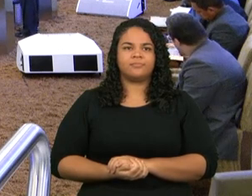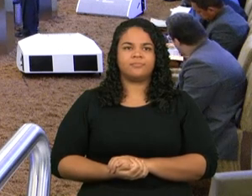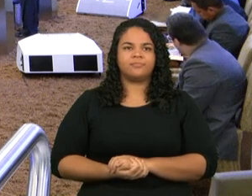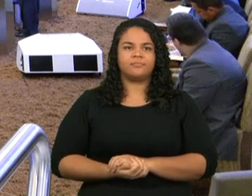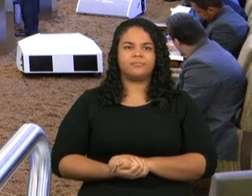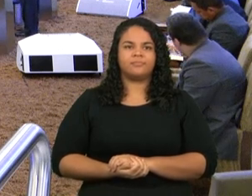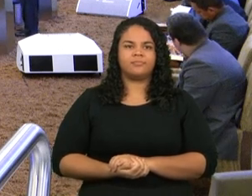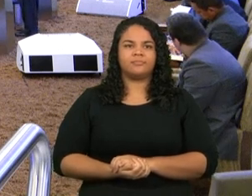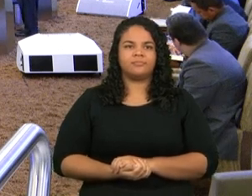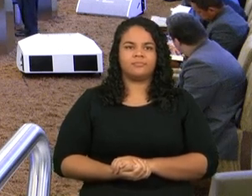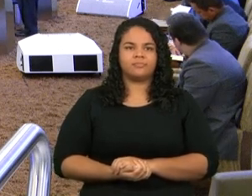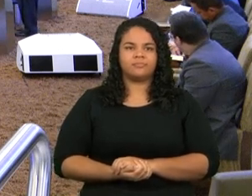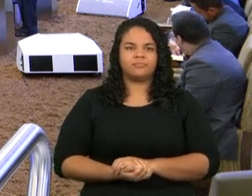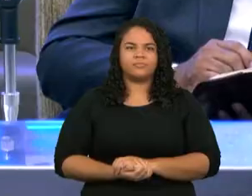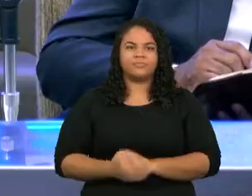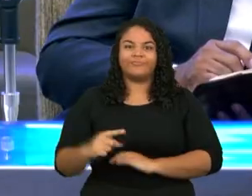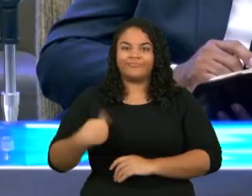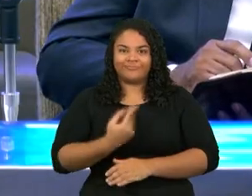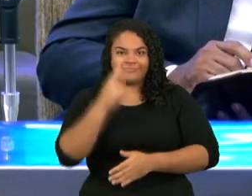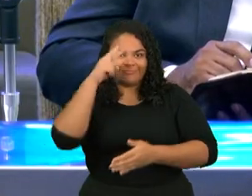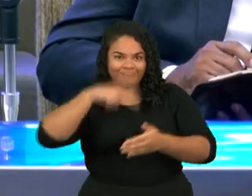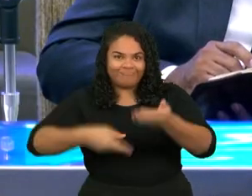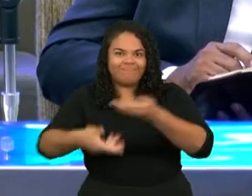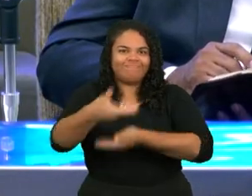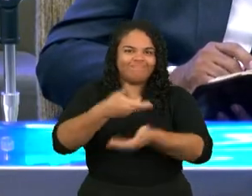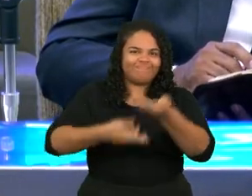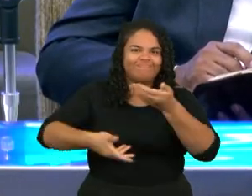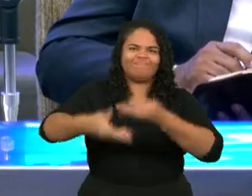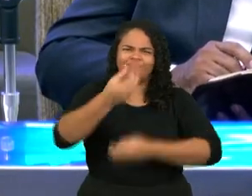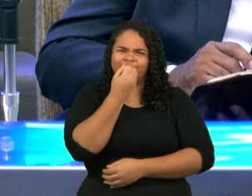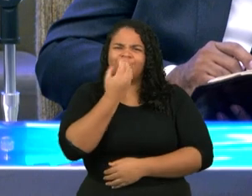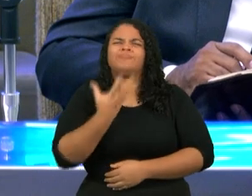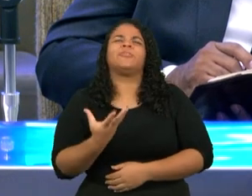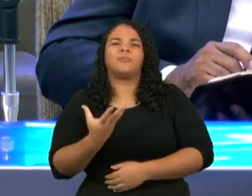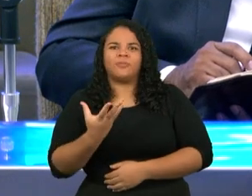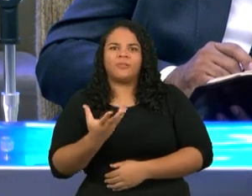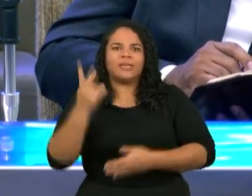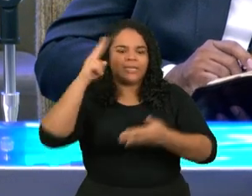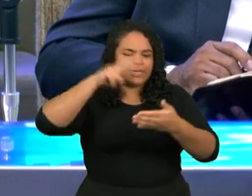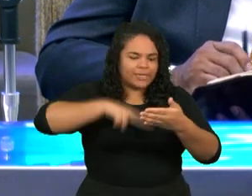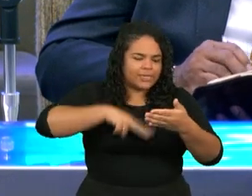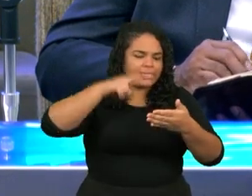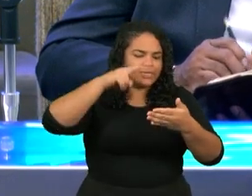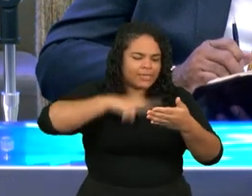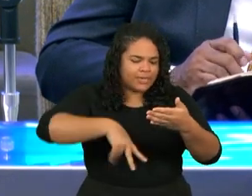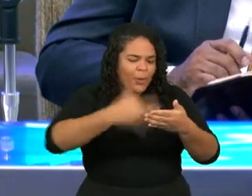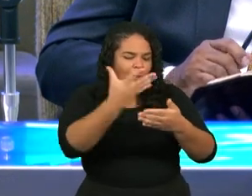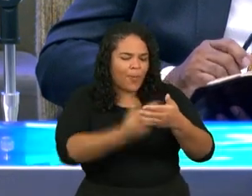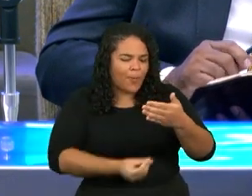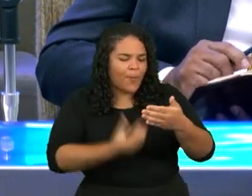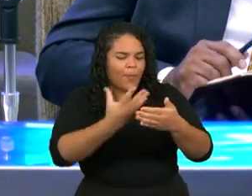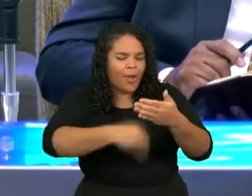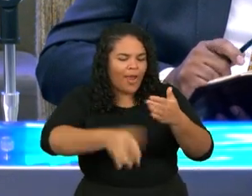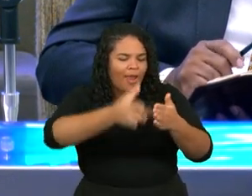vocês repetem após mim porque isso é bom que fixa na mente de vocês principalmente os jovens amém